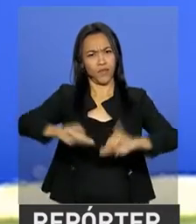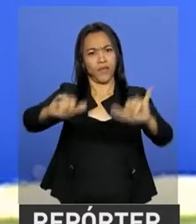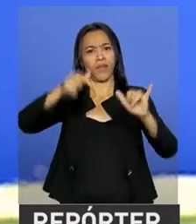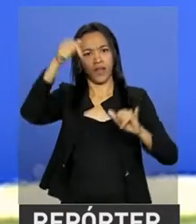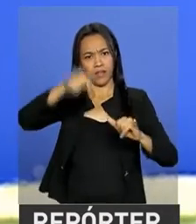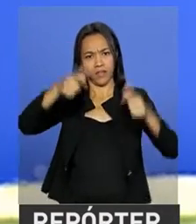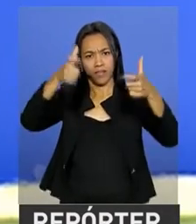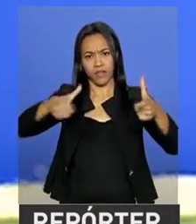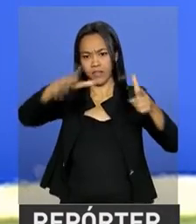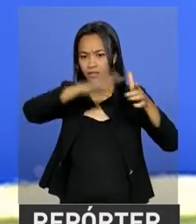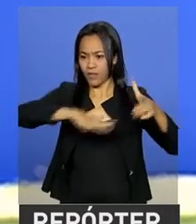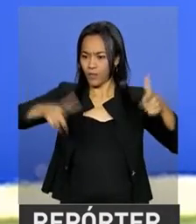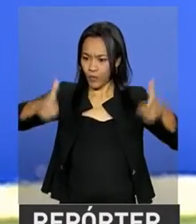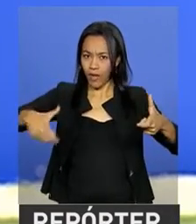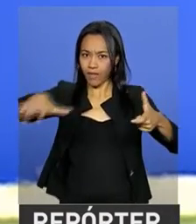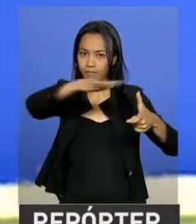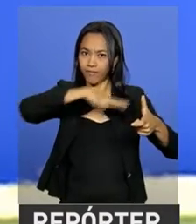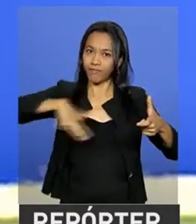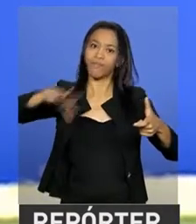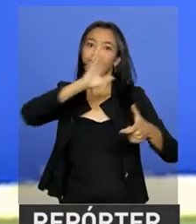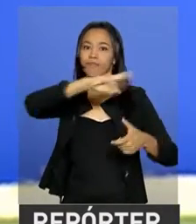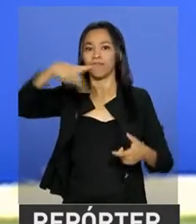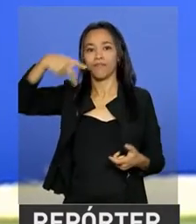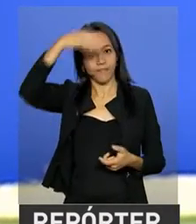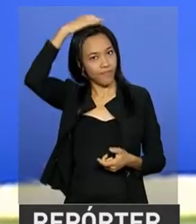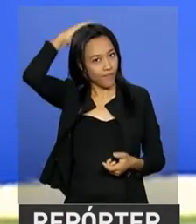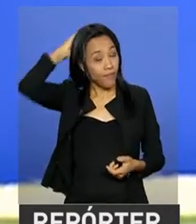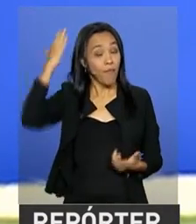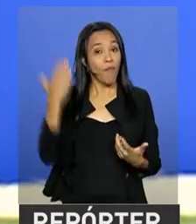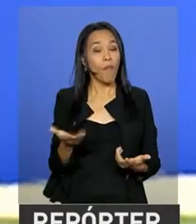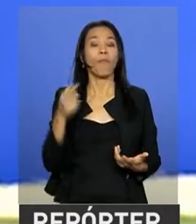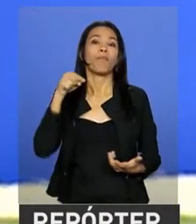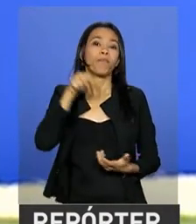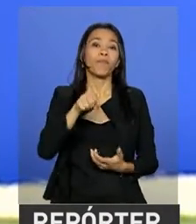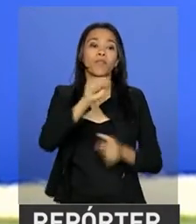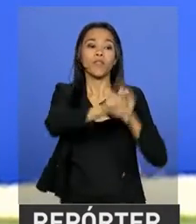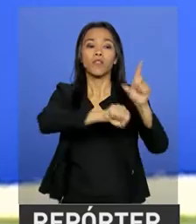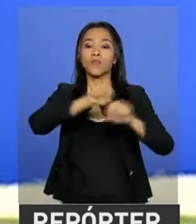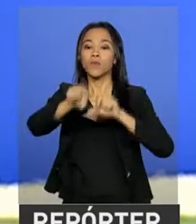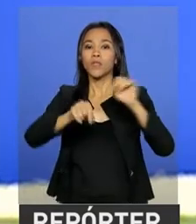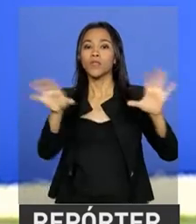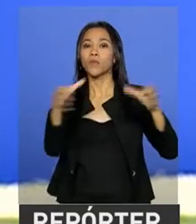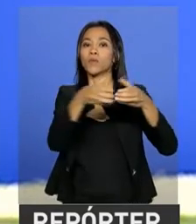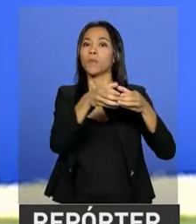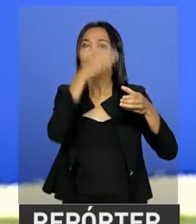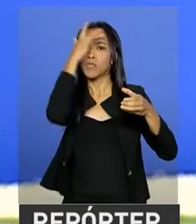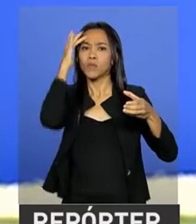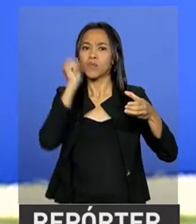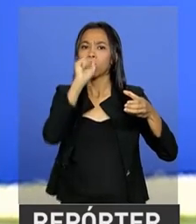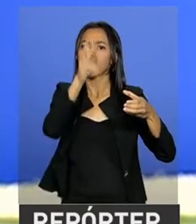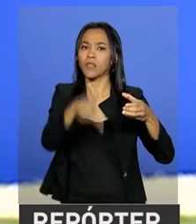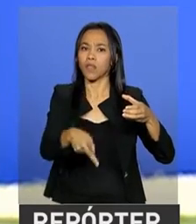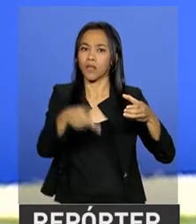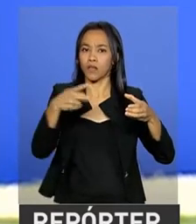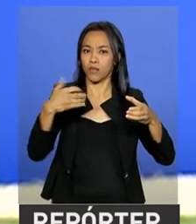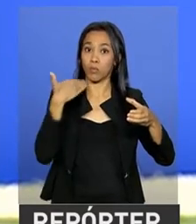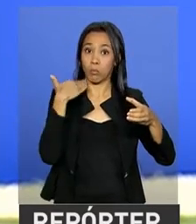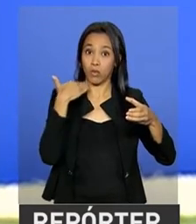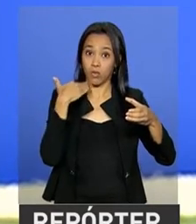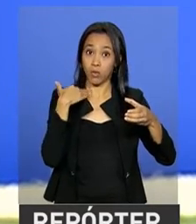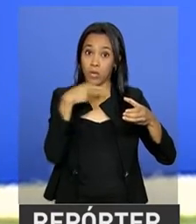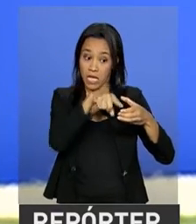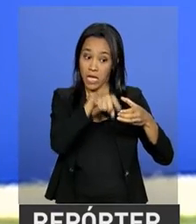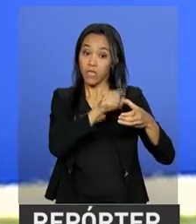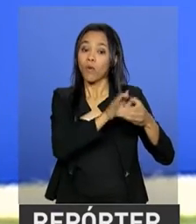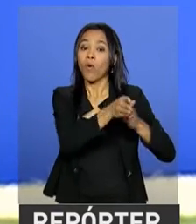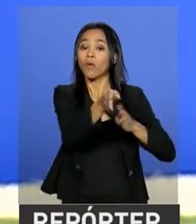Banco do Brasil, onde eu estou, pelo presidente Michel Temer. A iniciativa selecionou bancários aposentados para atuar como consultores de crédito